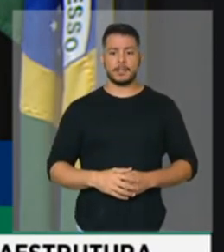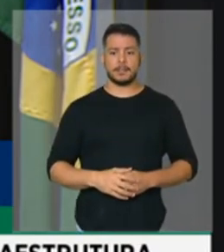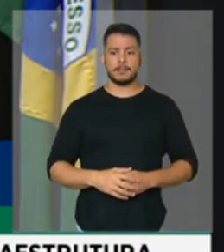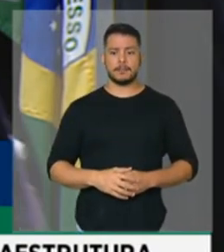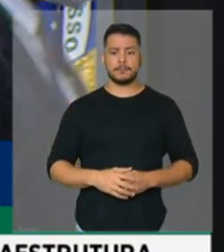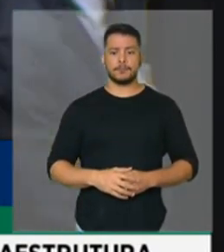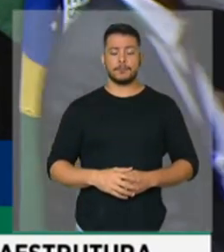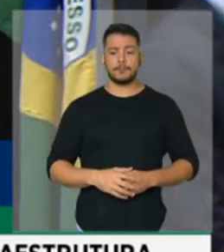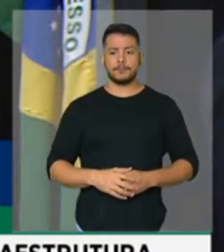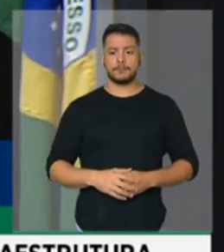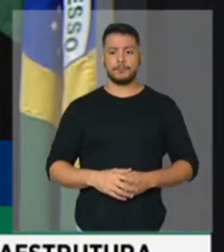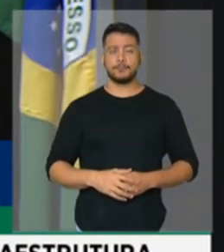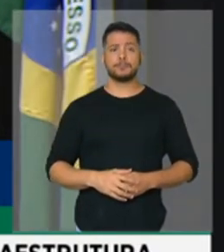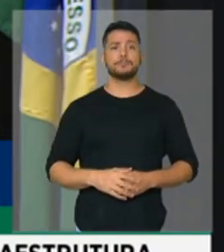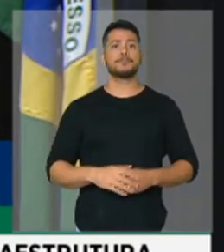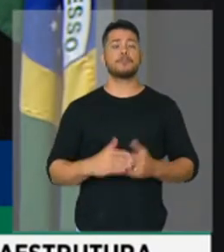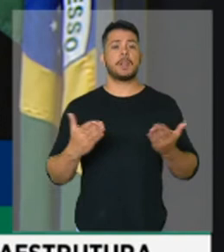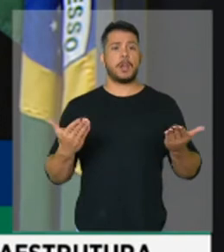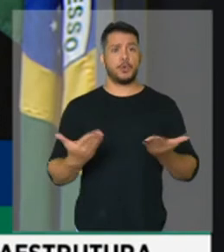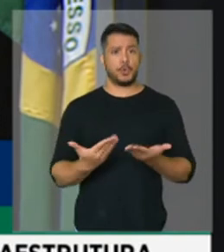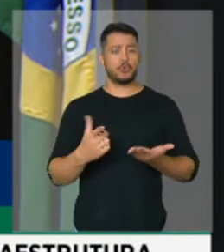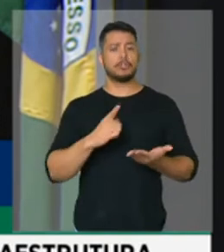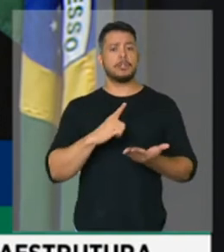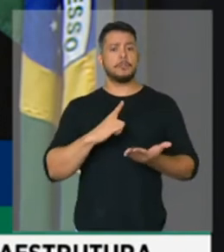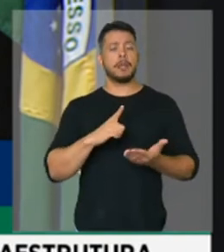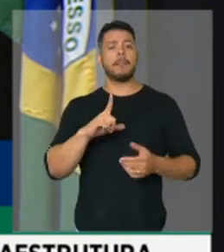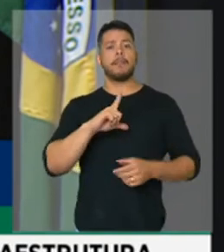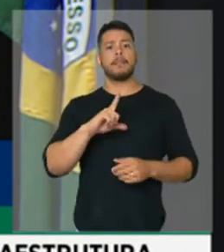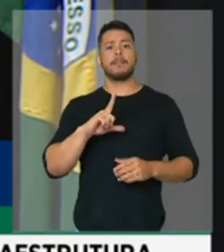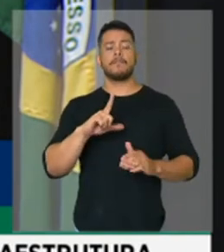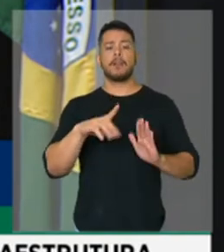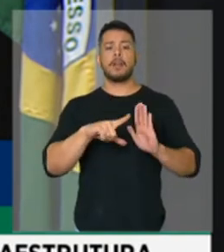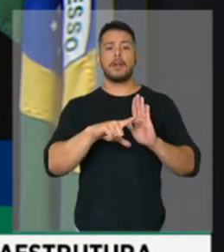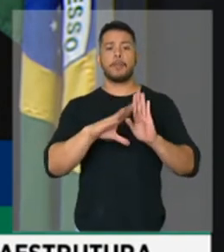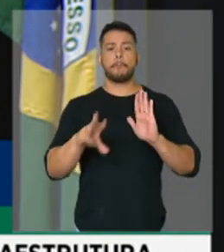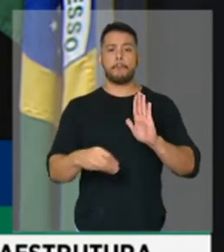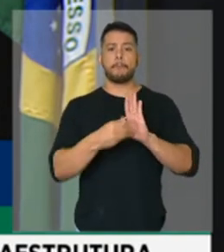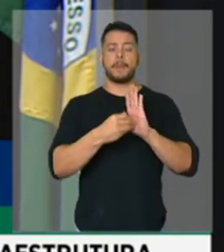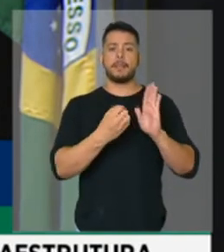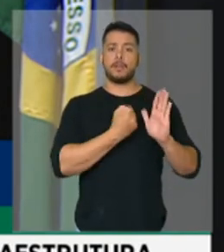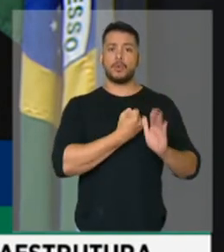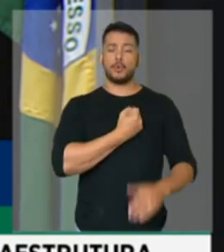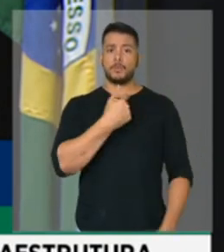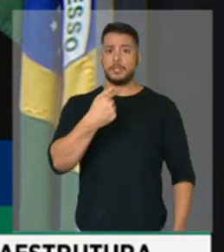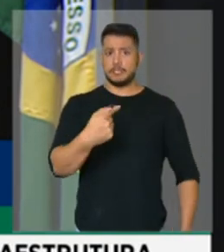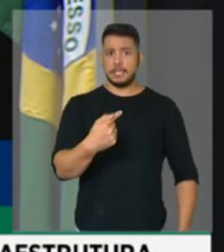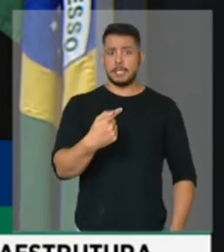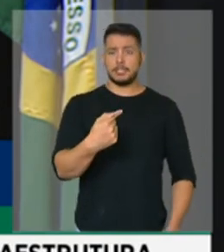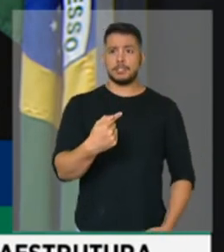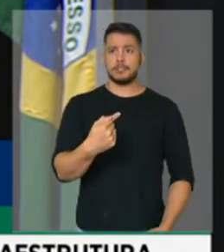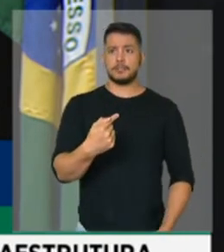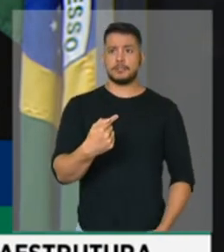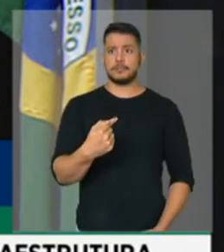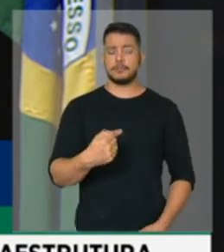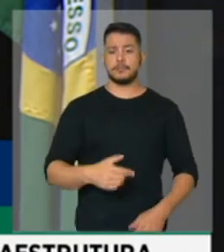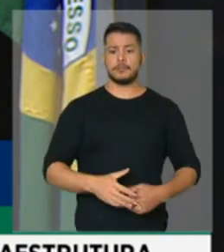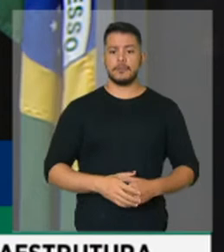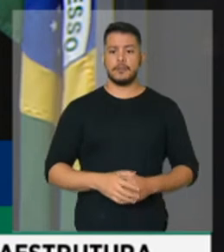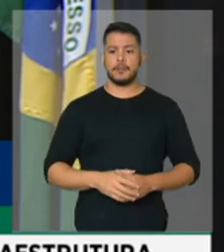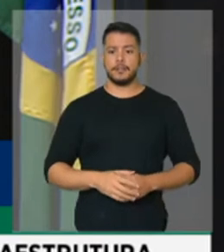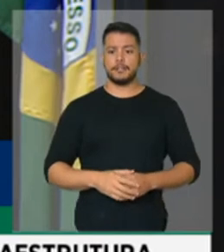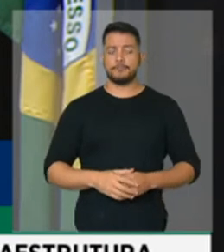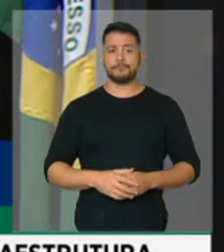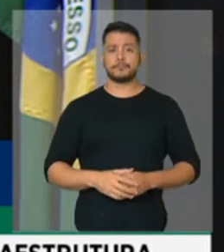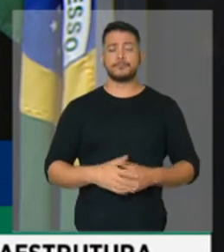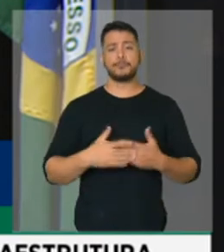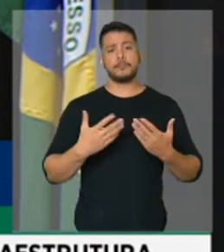de hoje, a emenda número 7, apresentada também pelo deputado Molon. As outras emendas, a de 2, 3, 4,